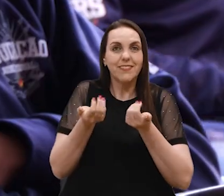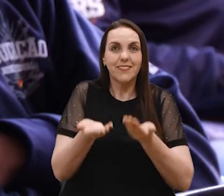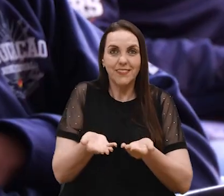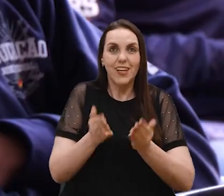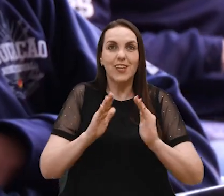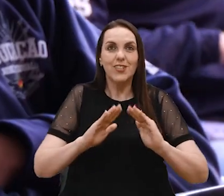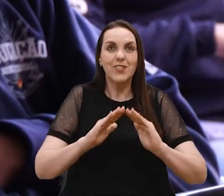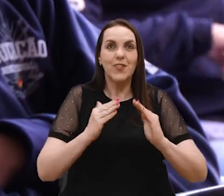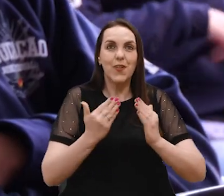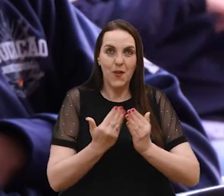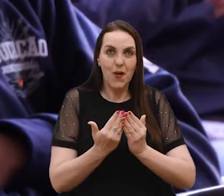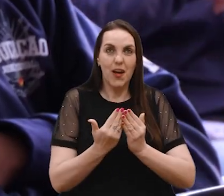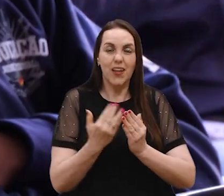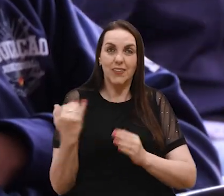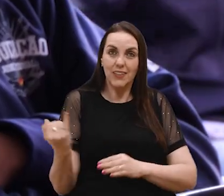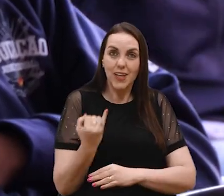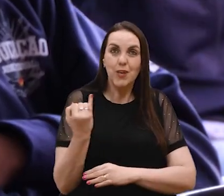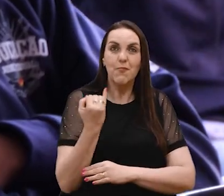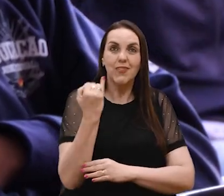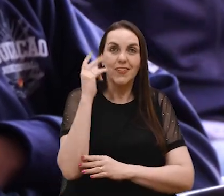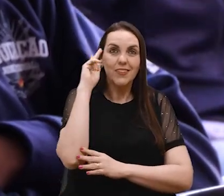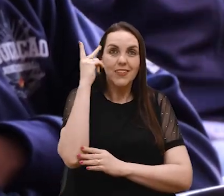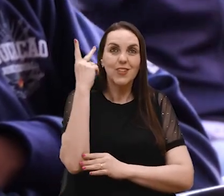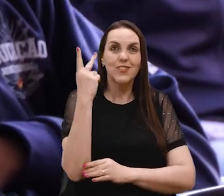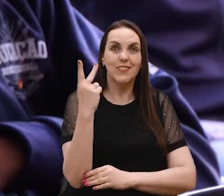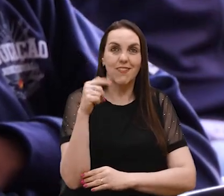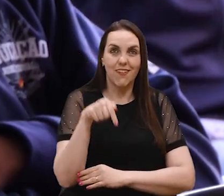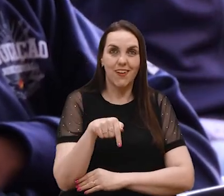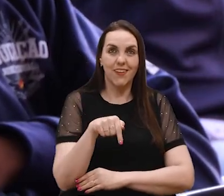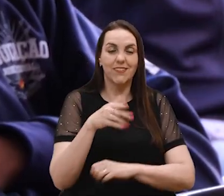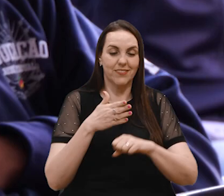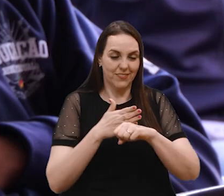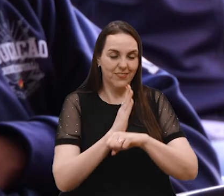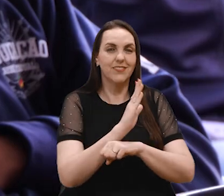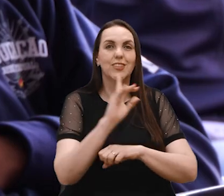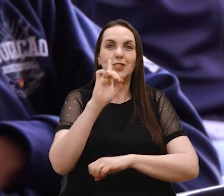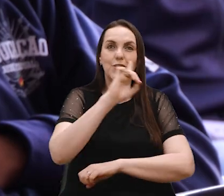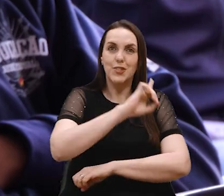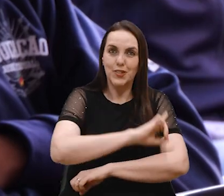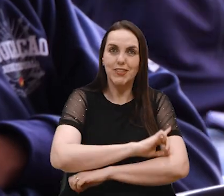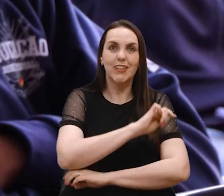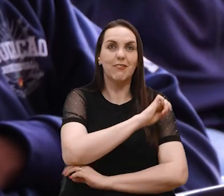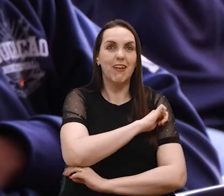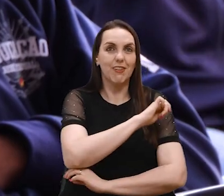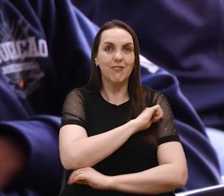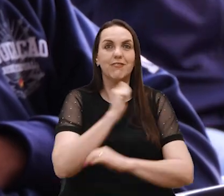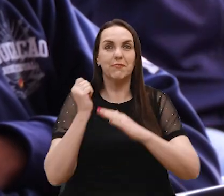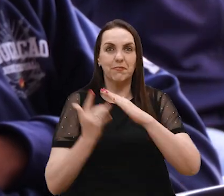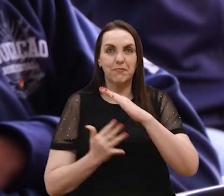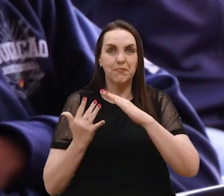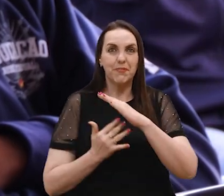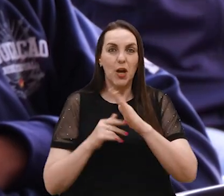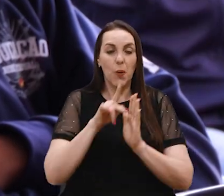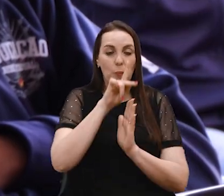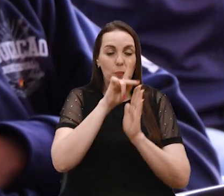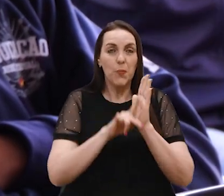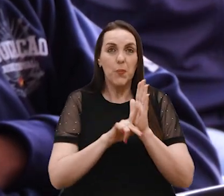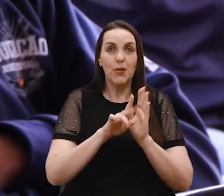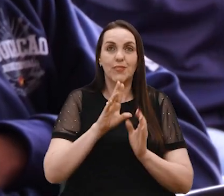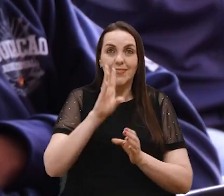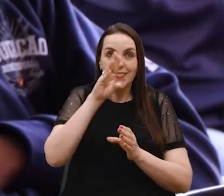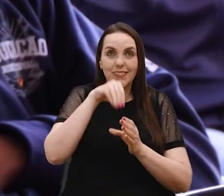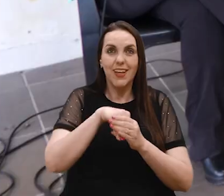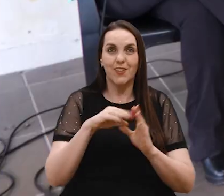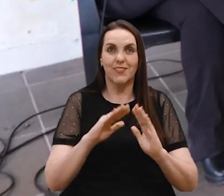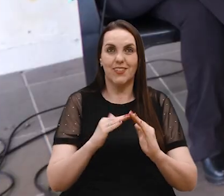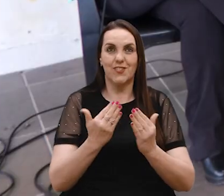a escola uma parte importante da sua história, que vai ser: aprovamos o Dia do Estudante Imigrante, um projeto que saiu de dentro do